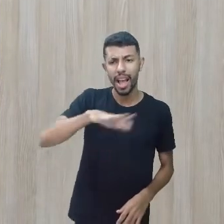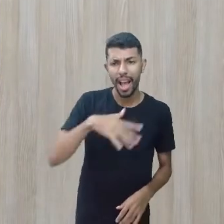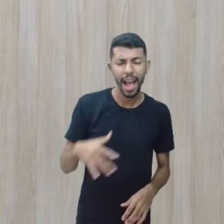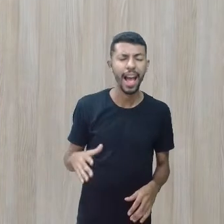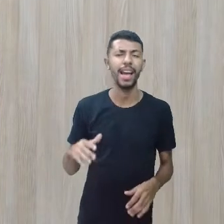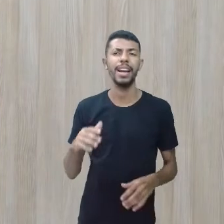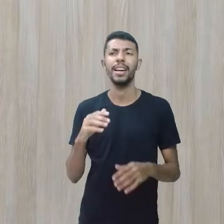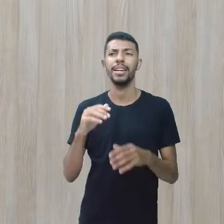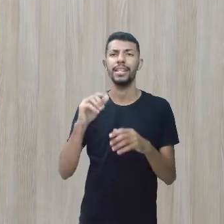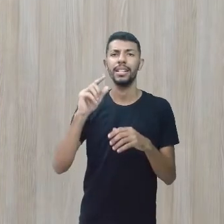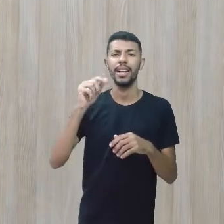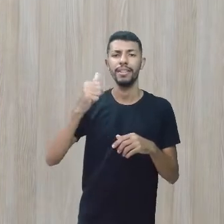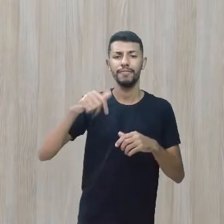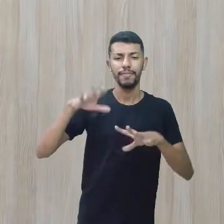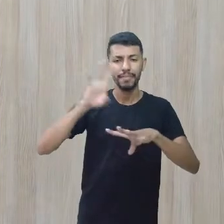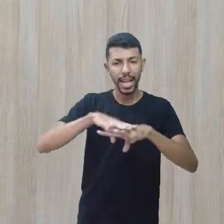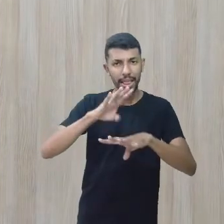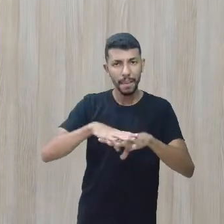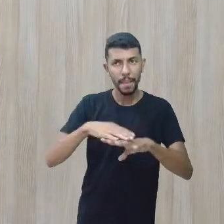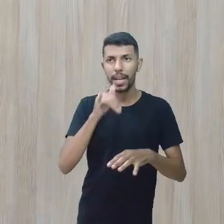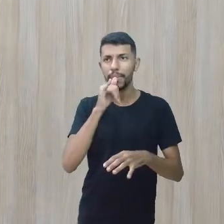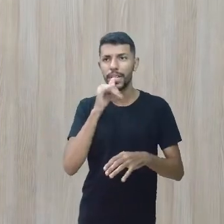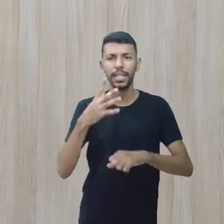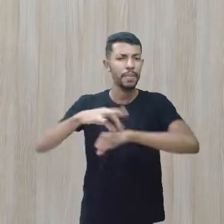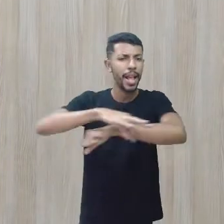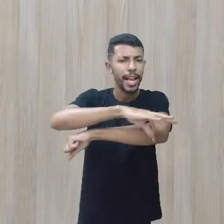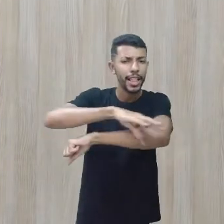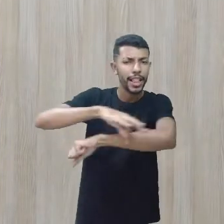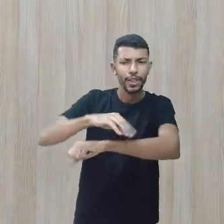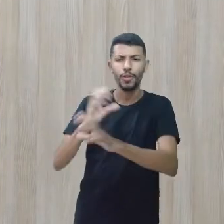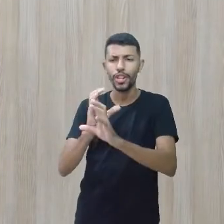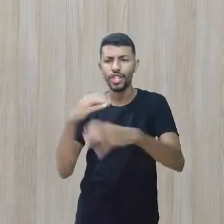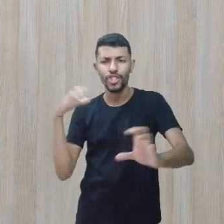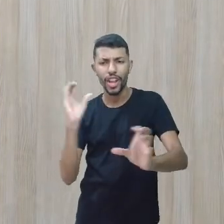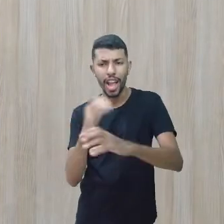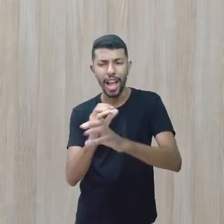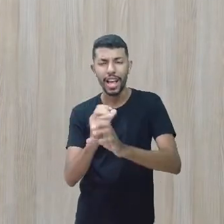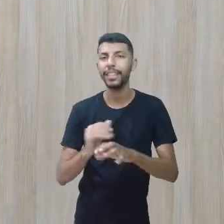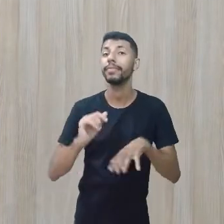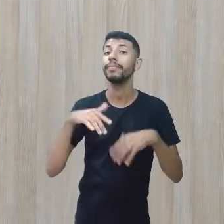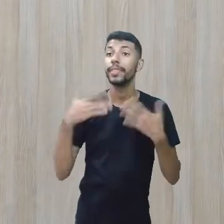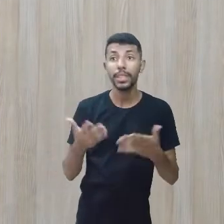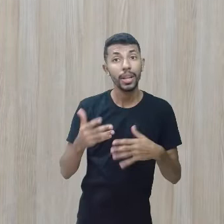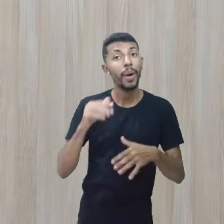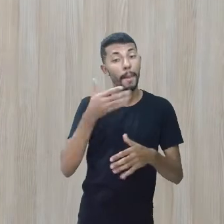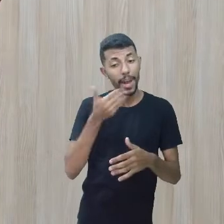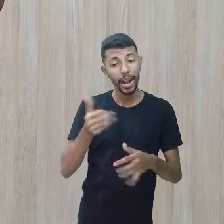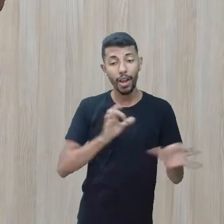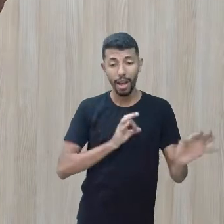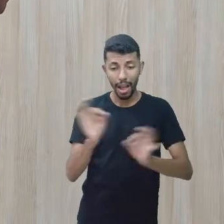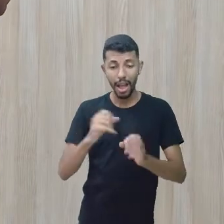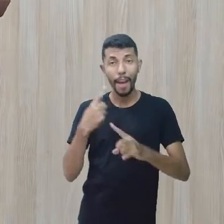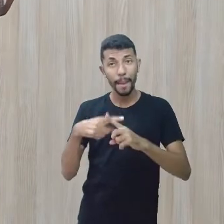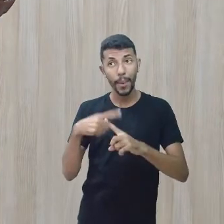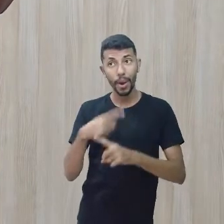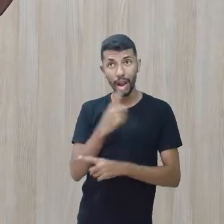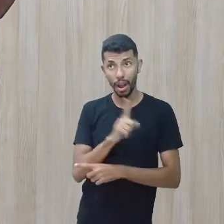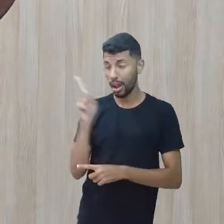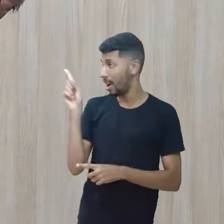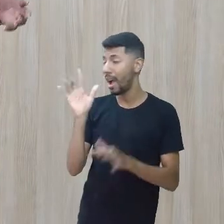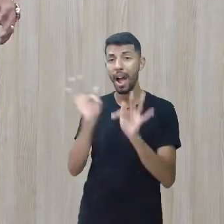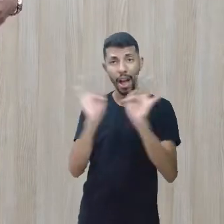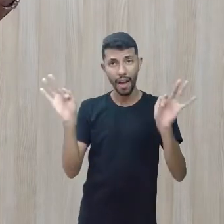para arquitetura, se prepara que é o que mais você vai ver. Por quê? Porque Bhaskara é importante. Tem muitos problemas do